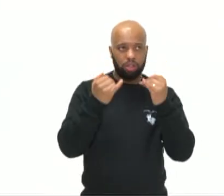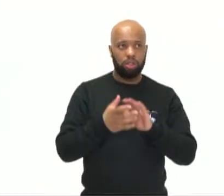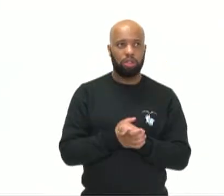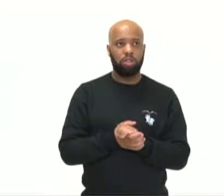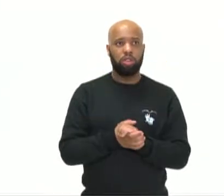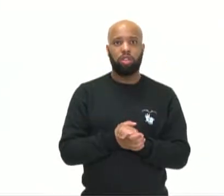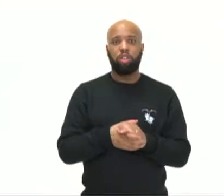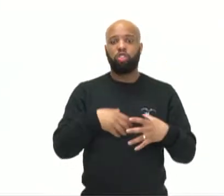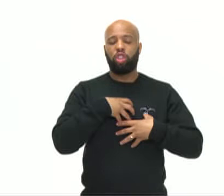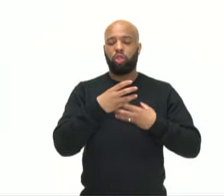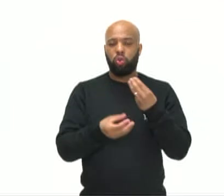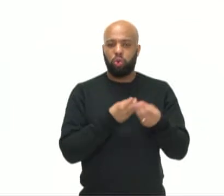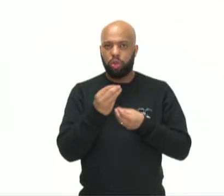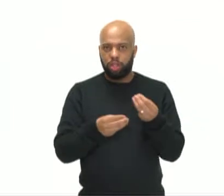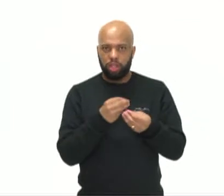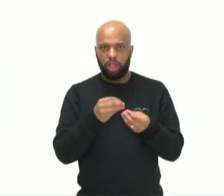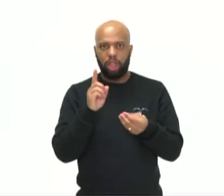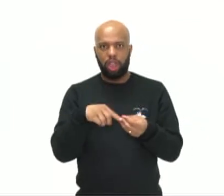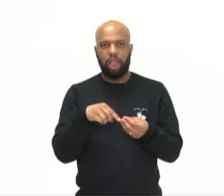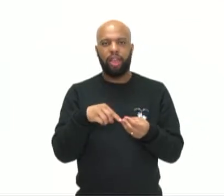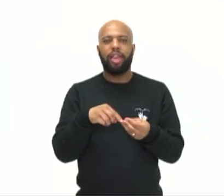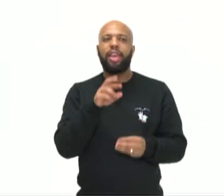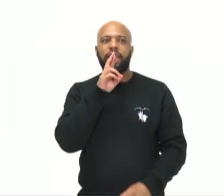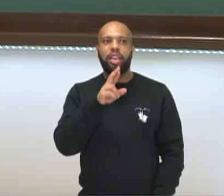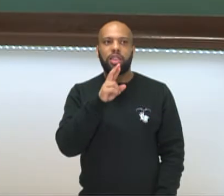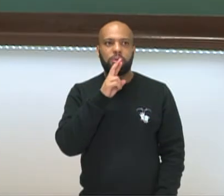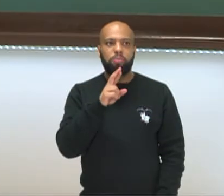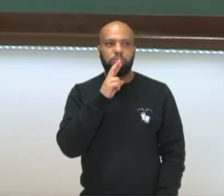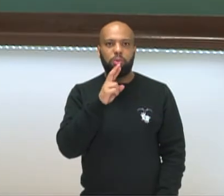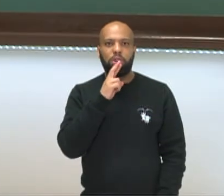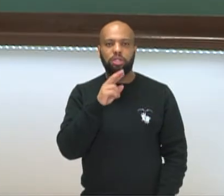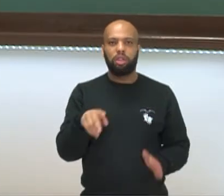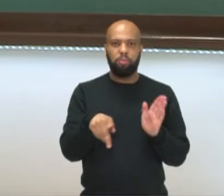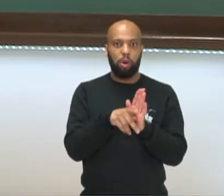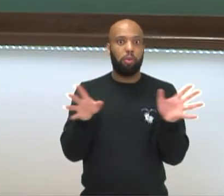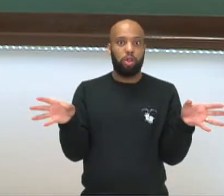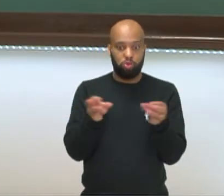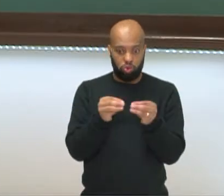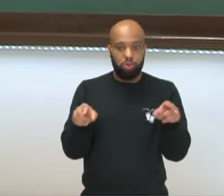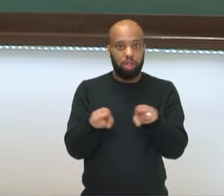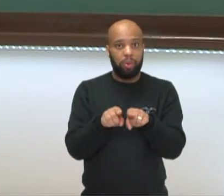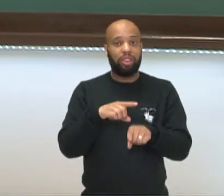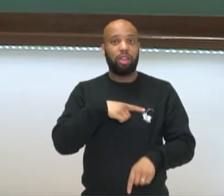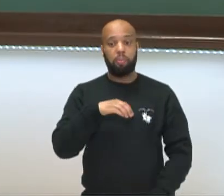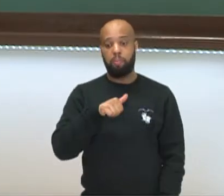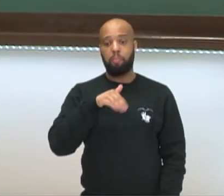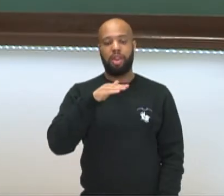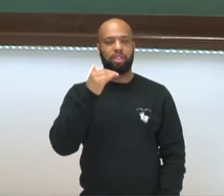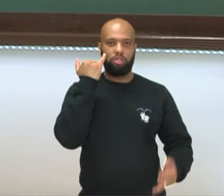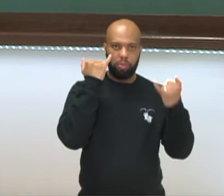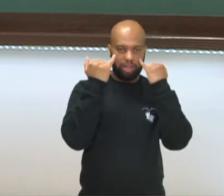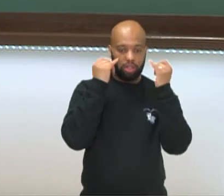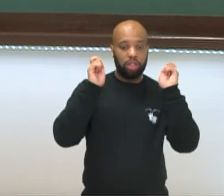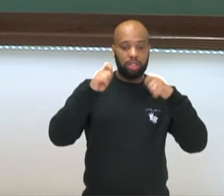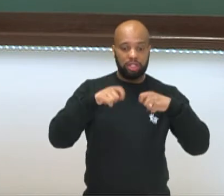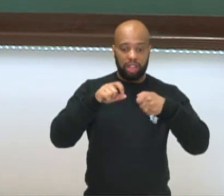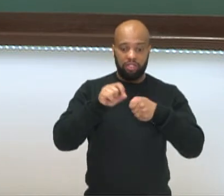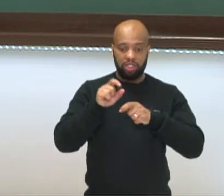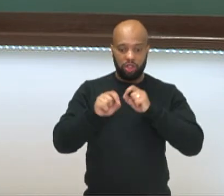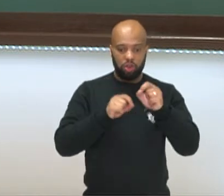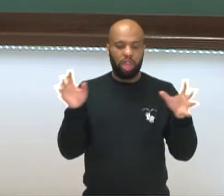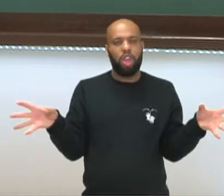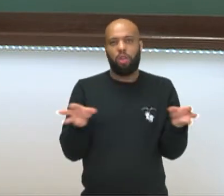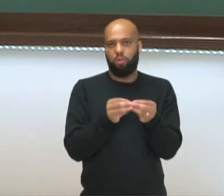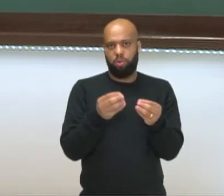de síntese, ilustradas, como também informações extras. Então, poderia ali sintetizar o que estava escrito